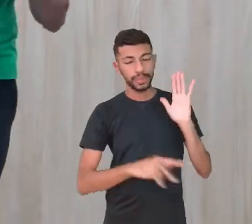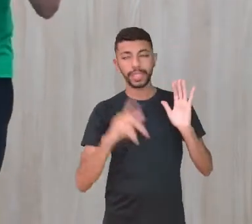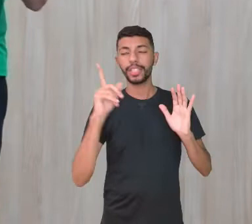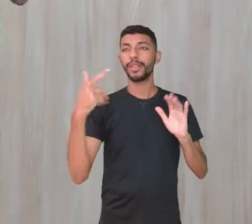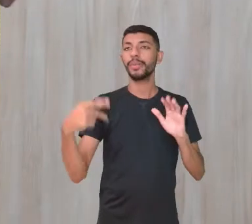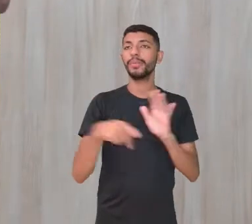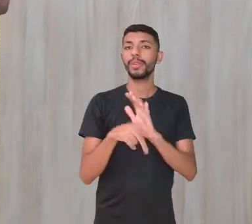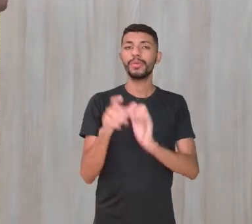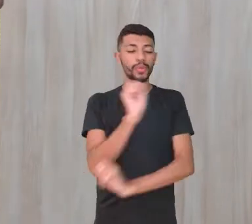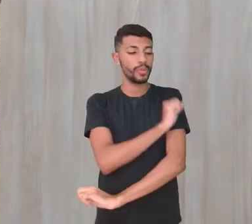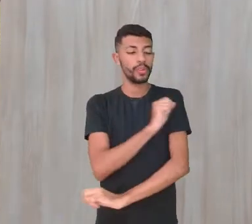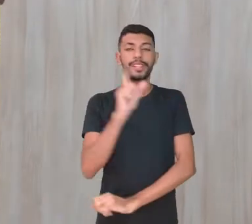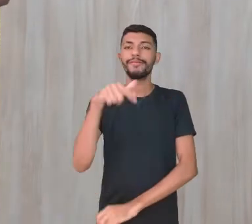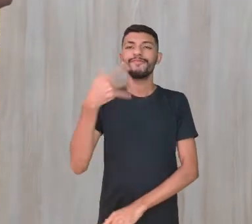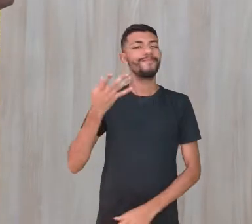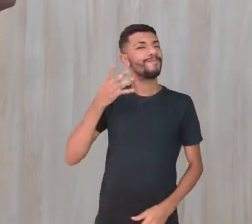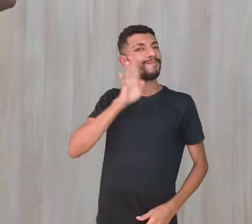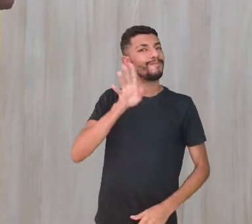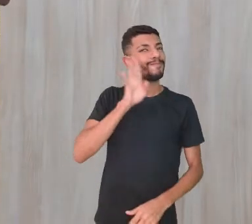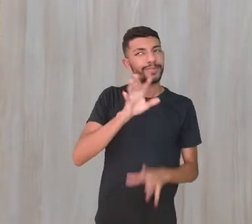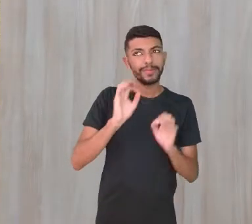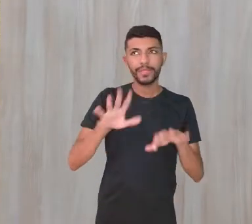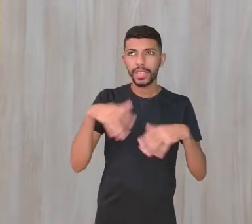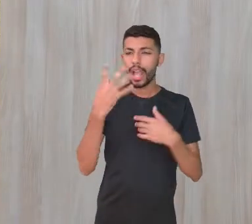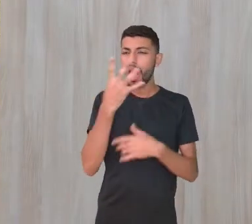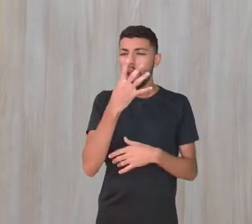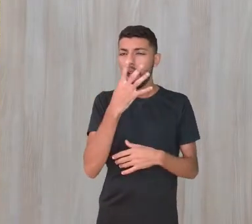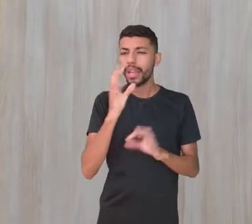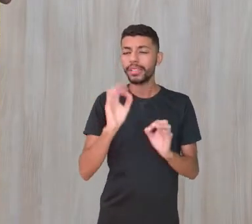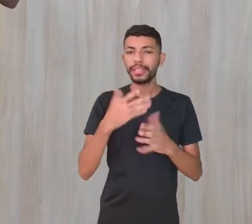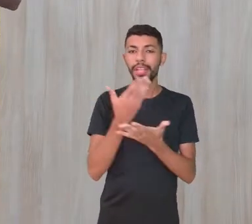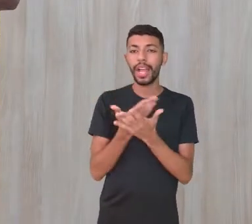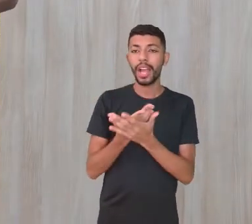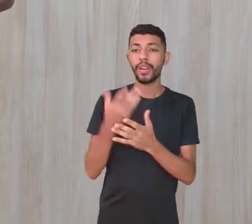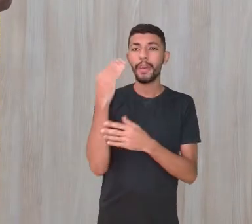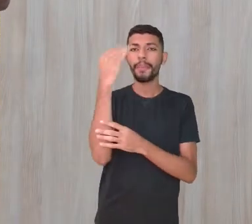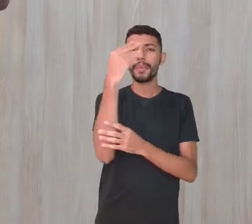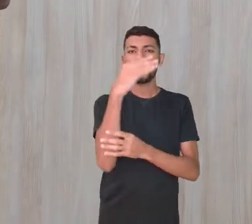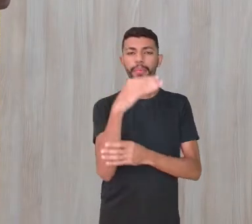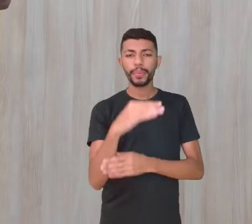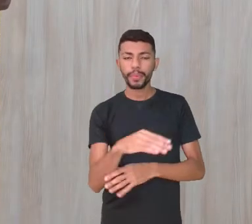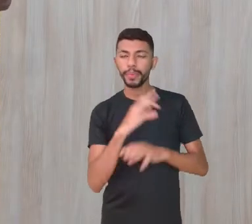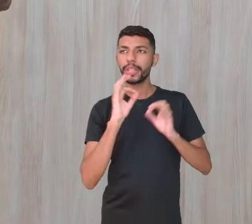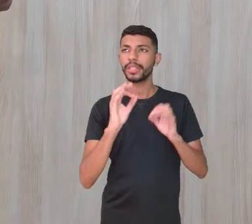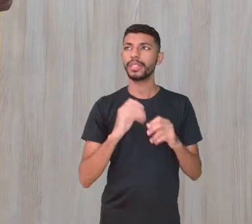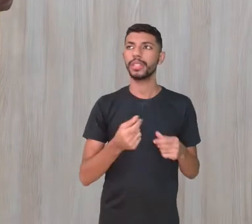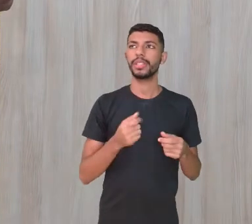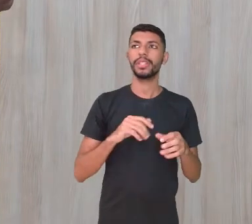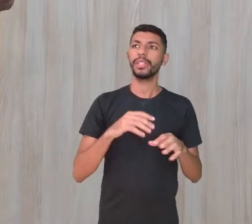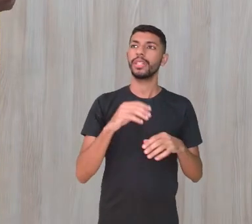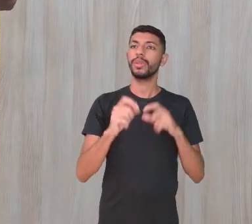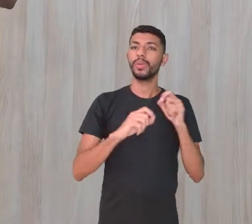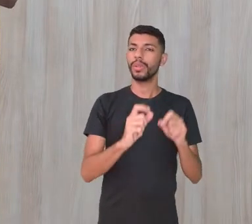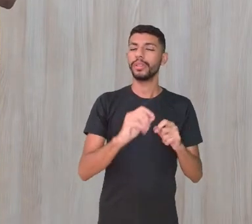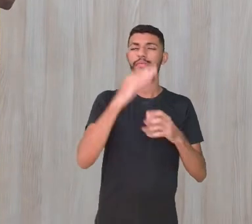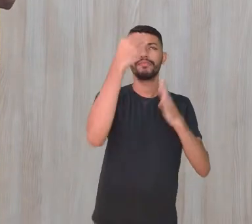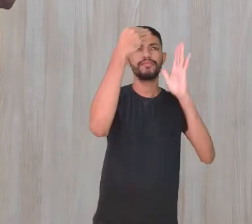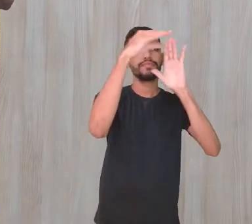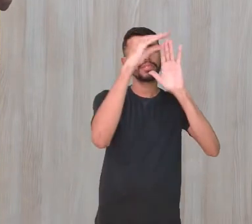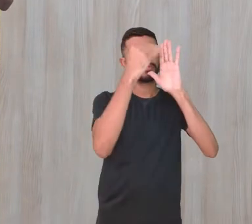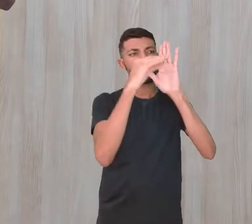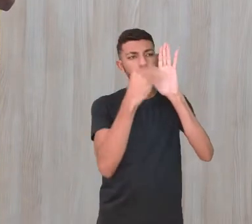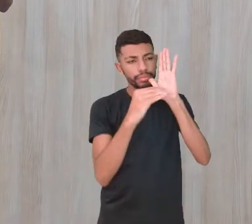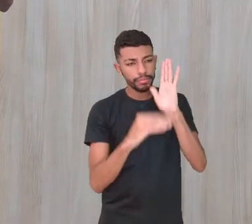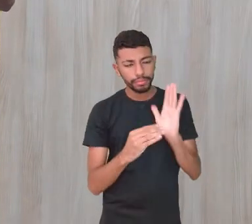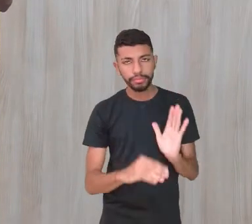beleza? Então, assiste lá essa playlist, as aulas estão postadas lá por ordem cronológica, tá? Então, você